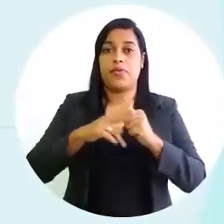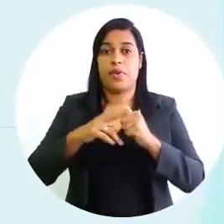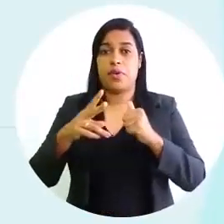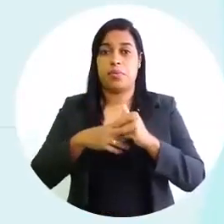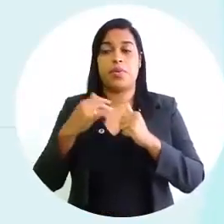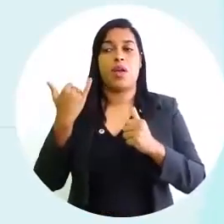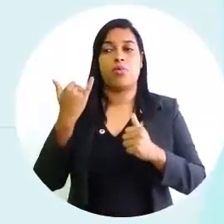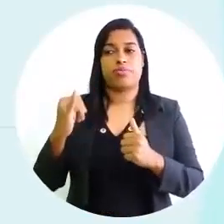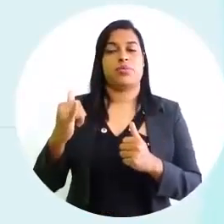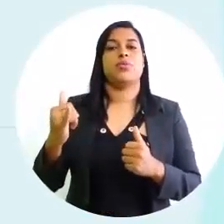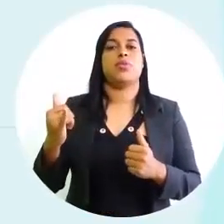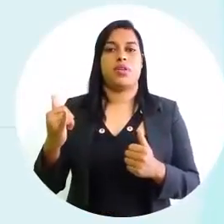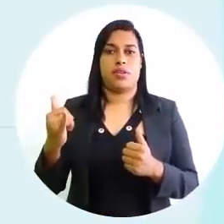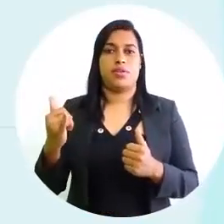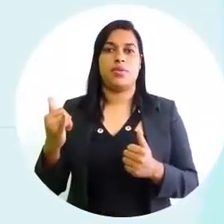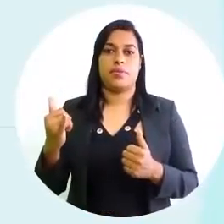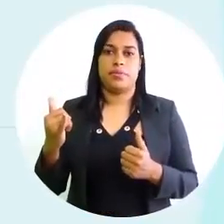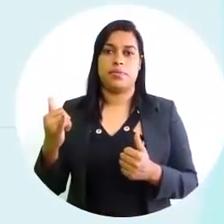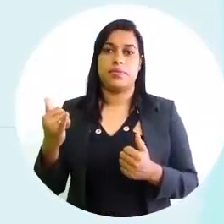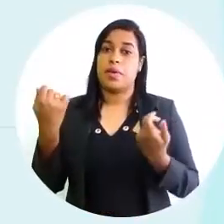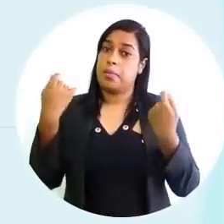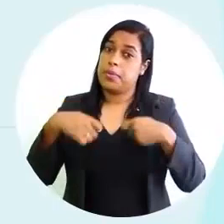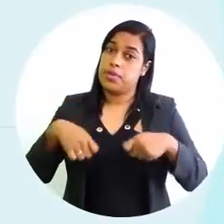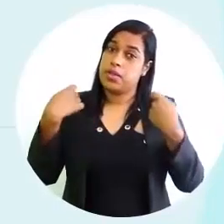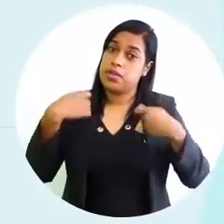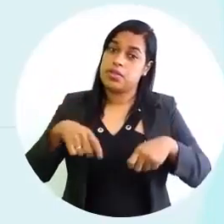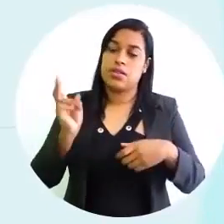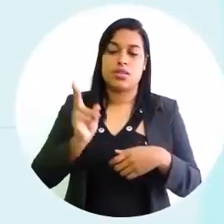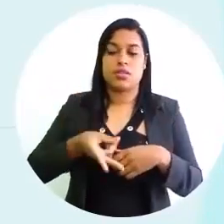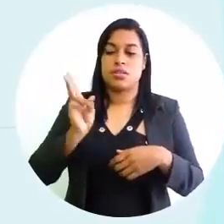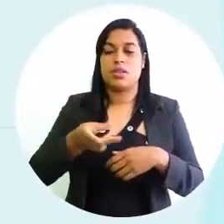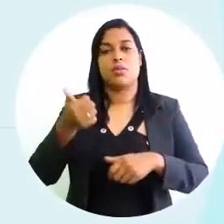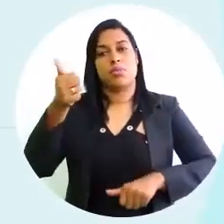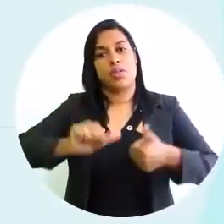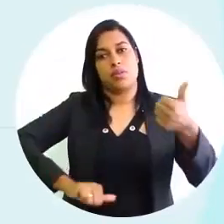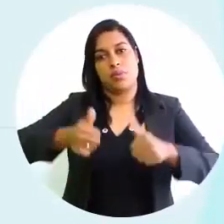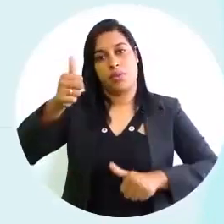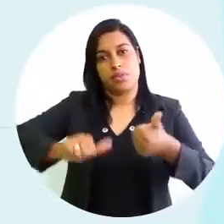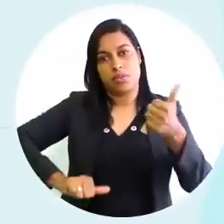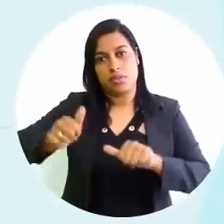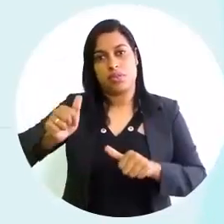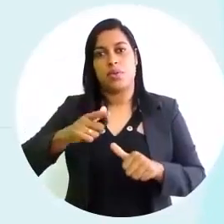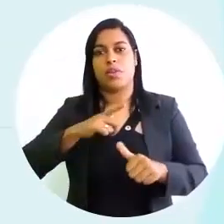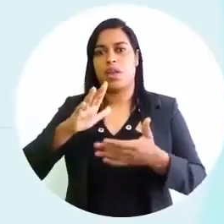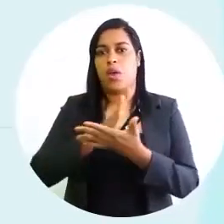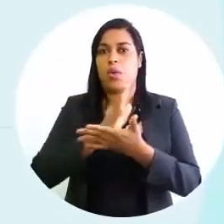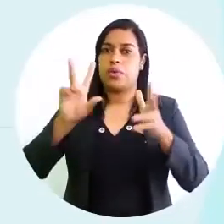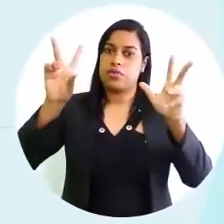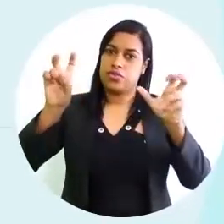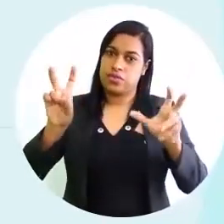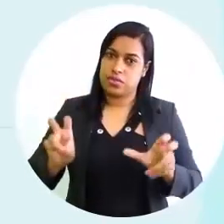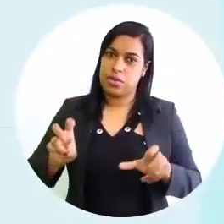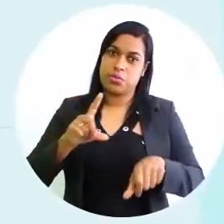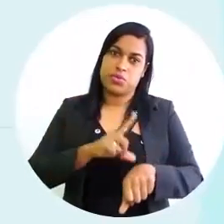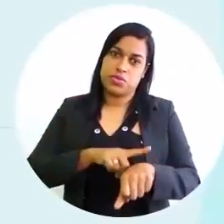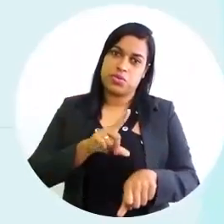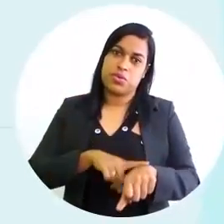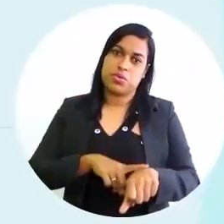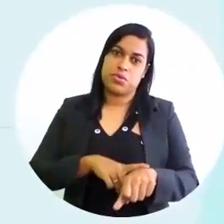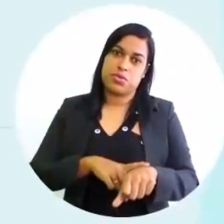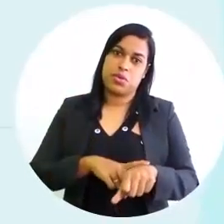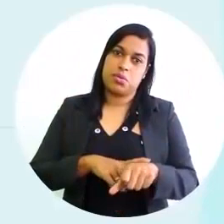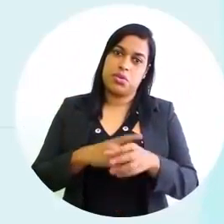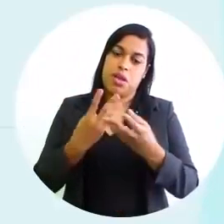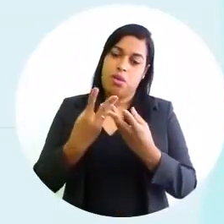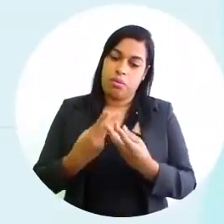vocabulário controlado, ele precisa sempre de atualização. Então, existem termos que com o tempo eles vão caindo